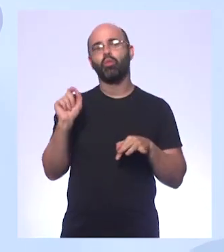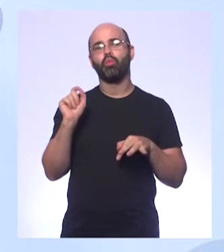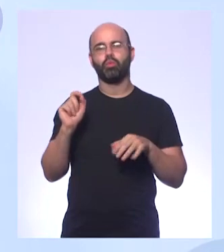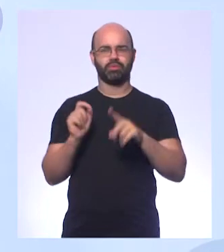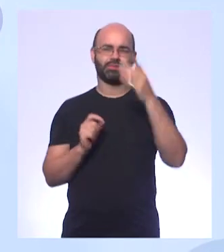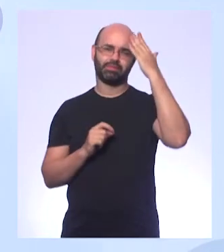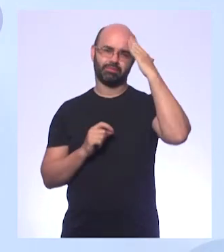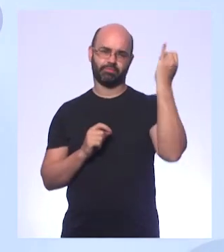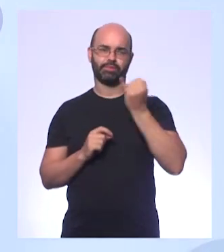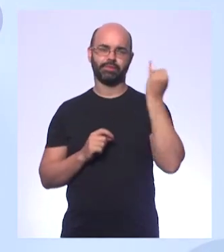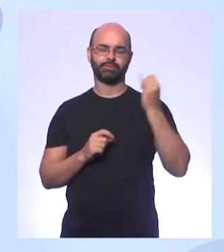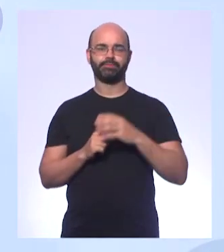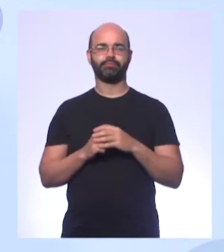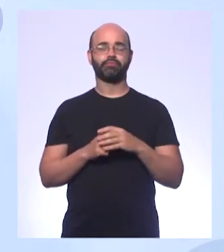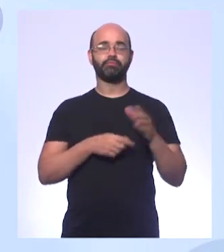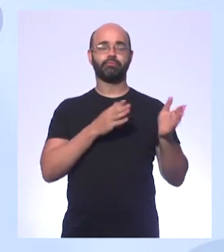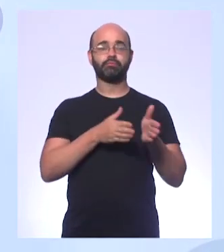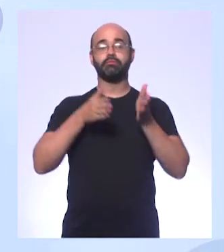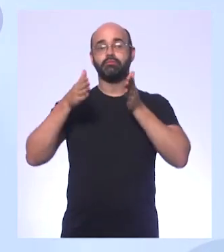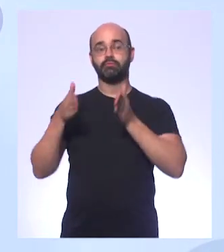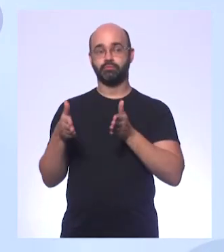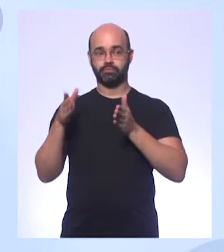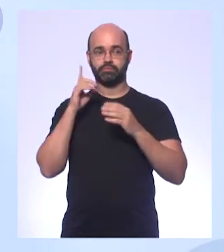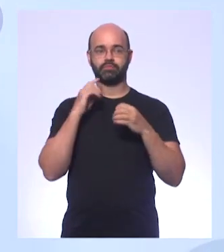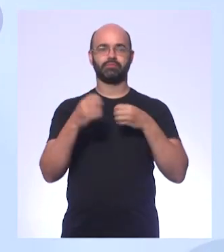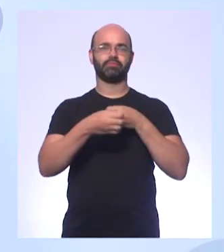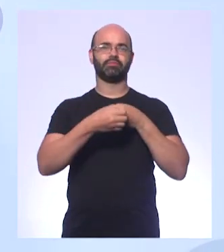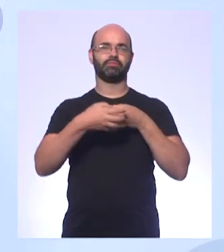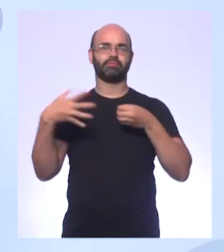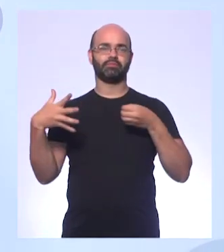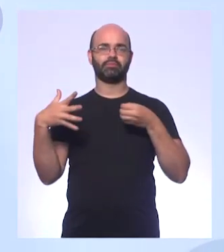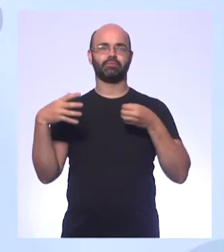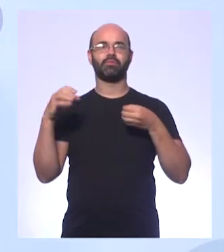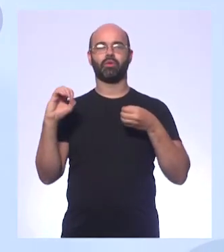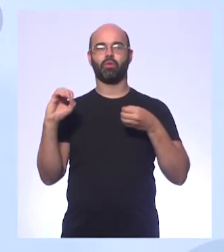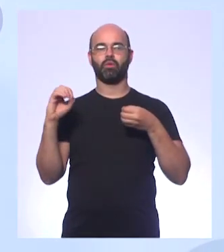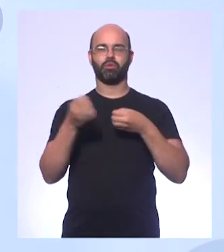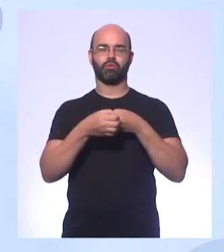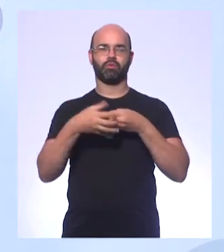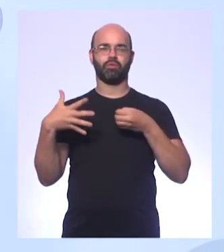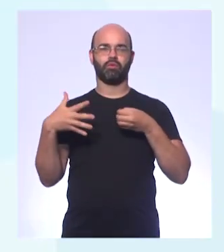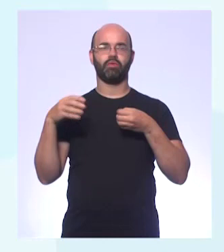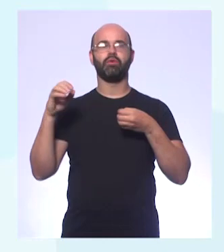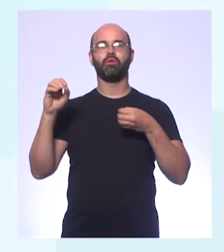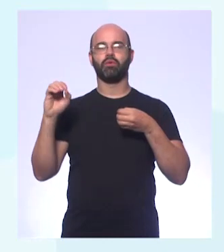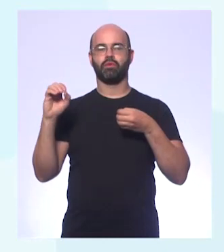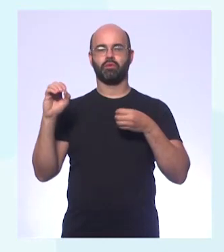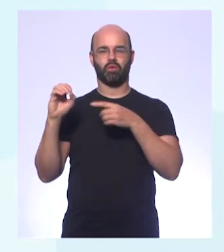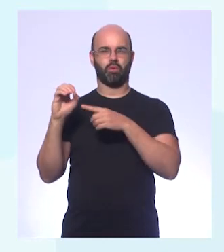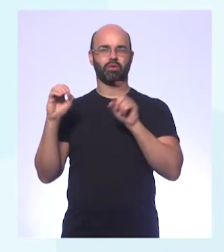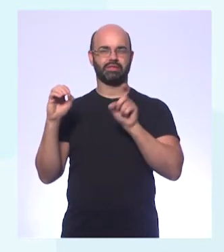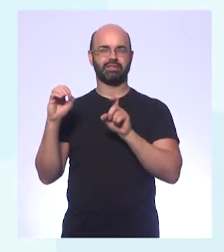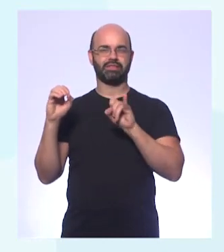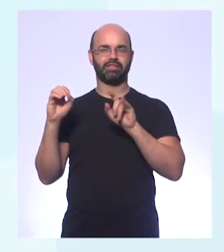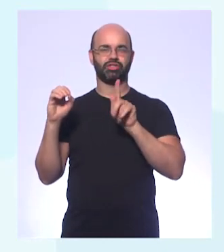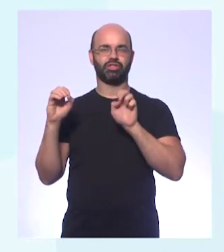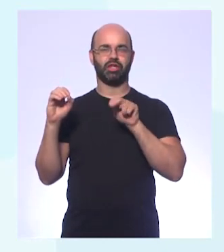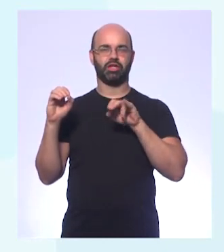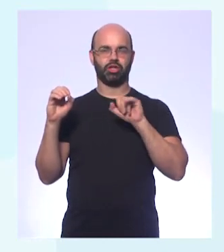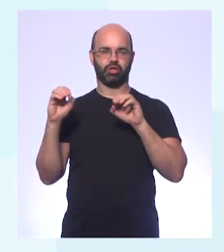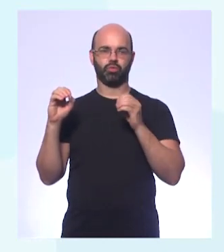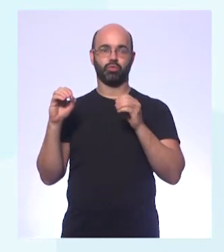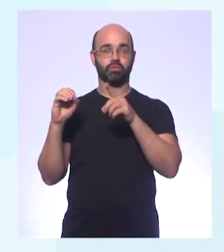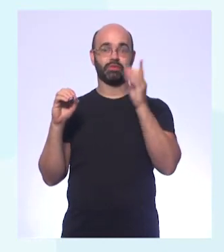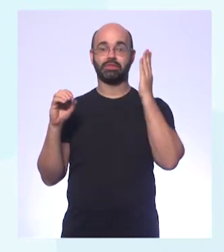importante? Essa fase vai usar bastante o oxigênio. E aí, ó, olha o que vai produzir, o que vai resultar nesta aula.